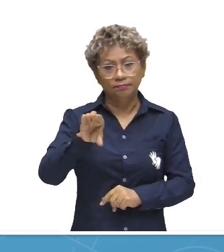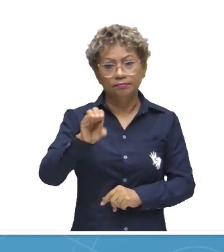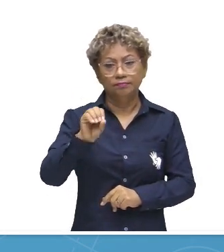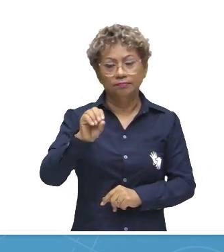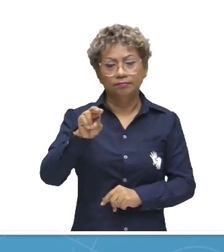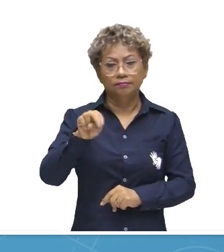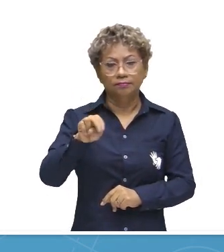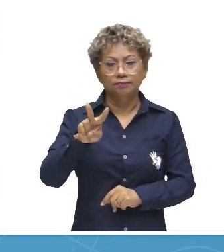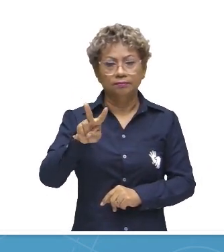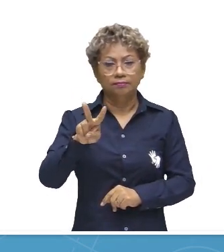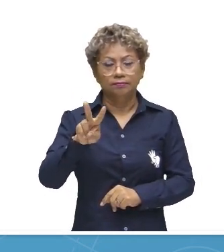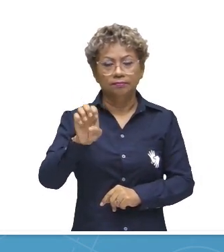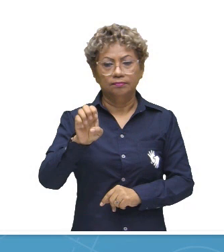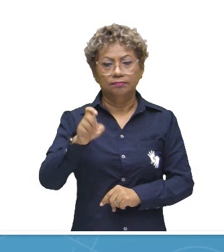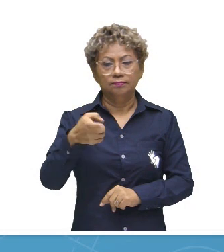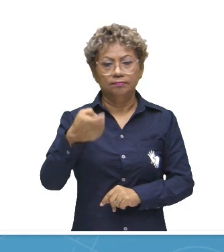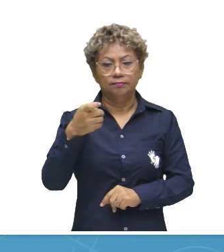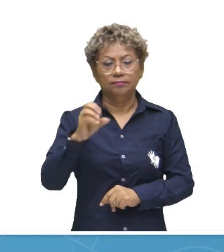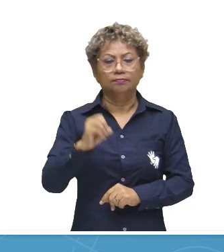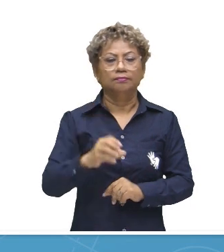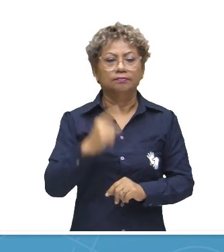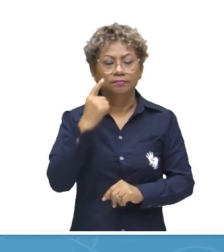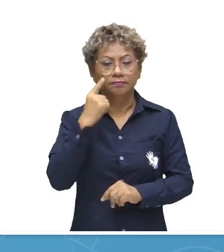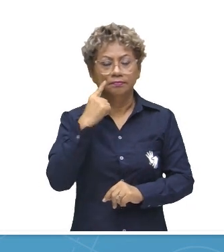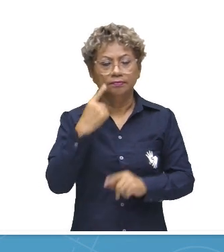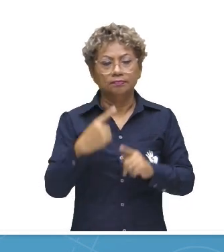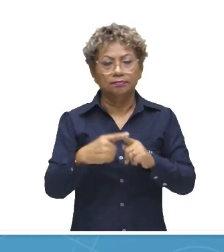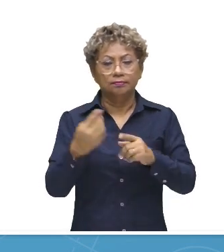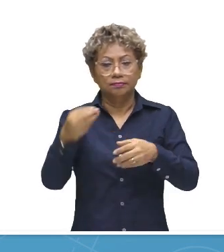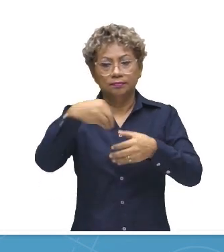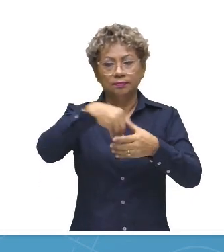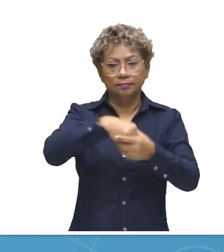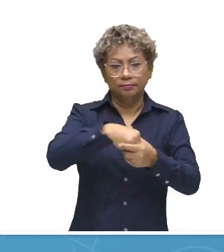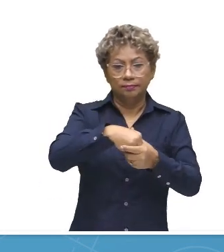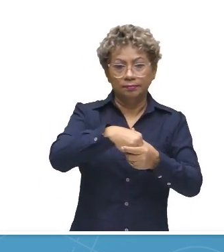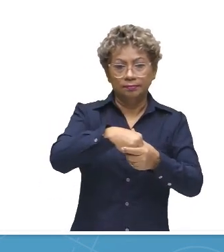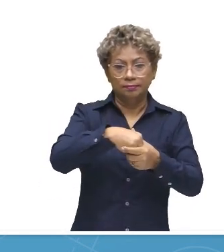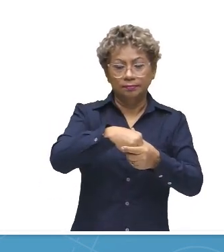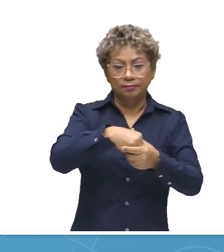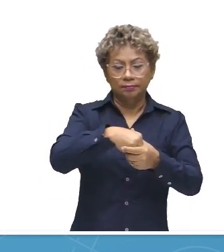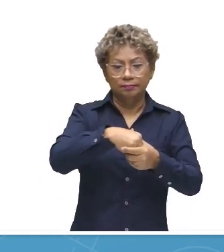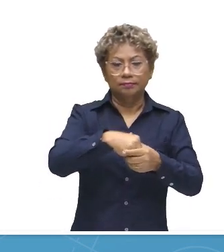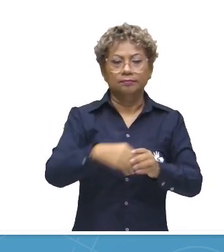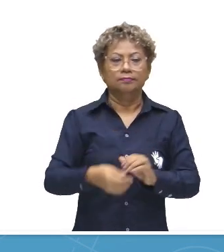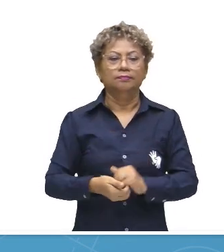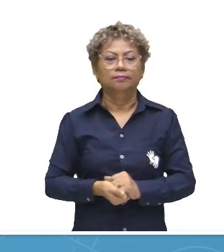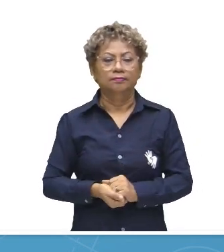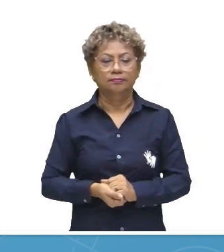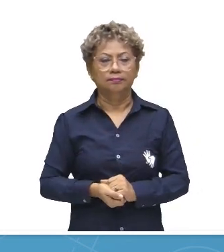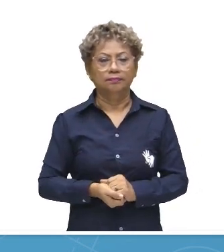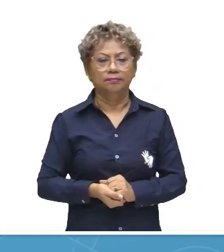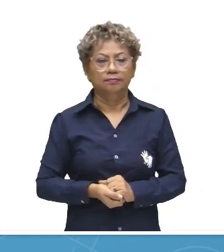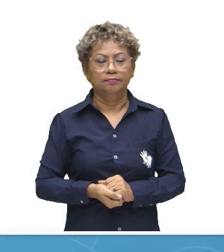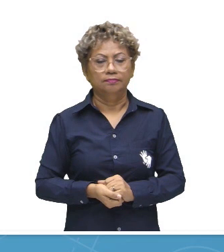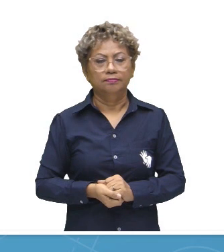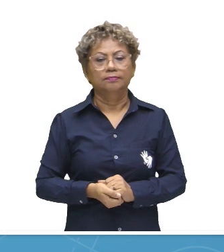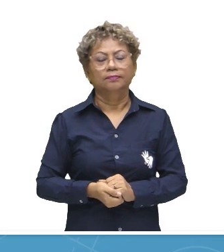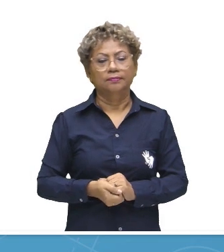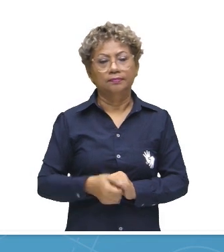essas medidas aqui, ó, dos ângulos internos, elas devem ser